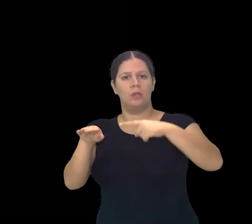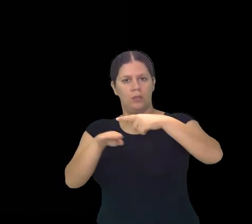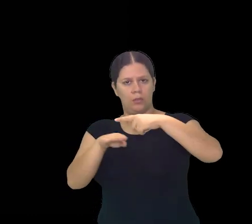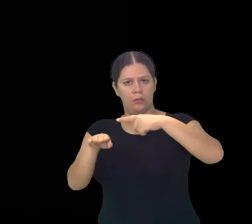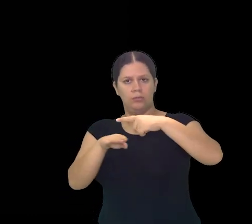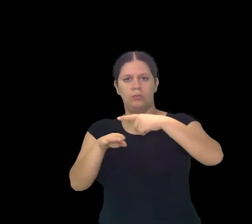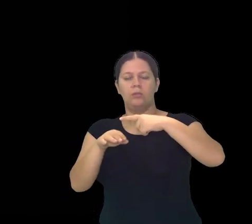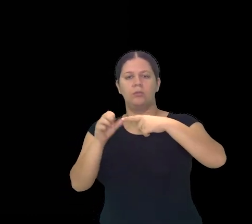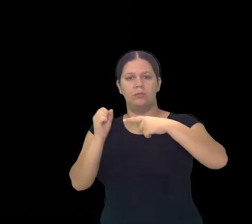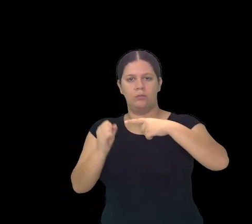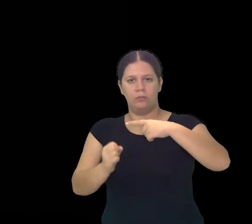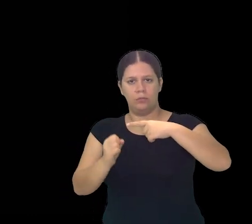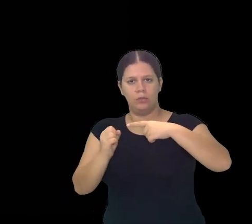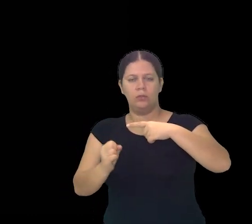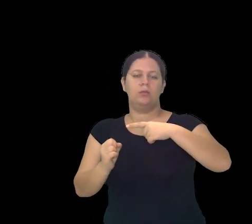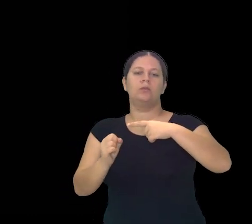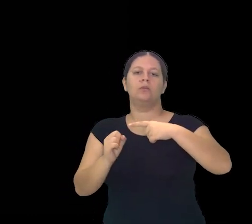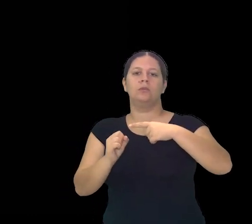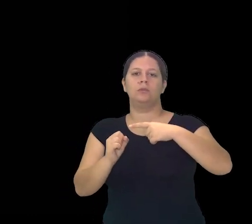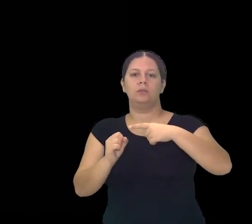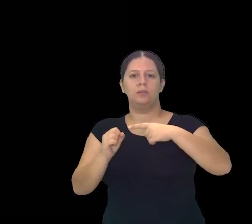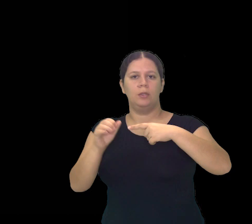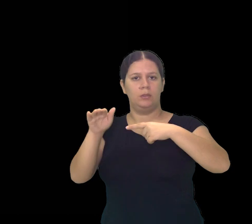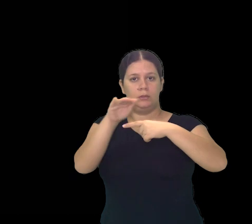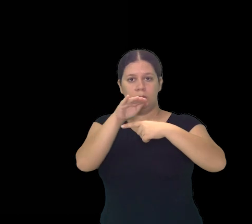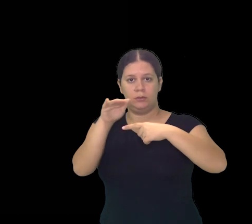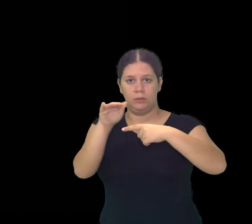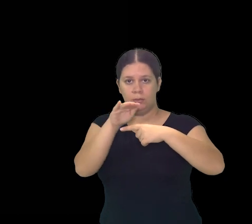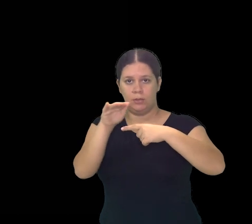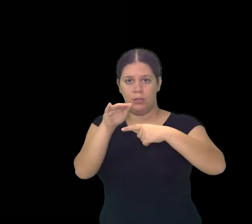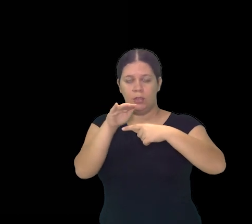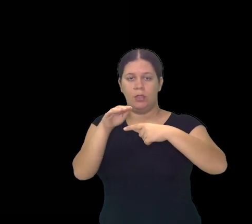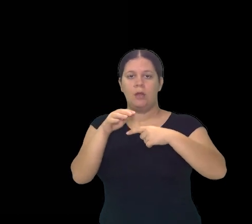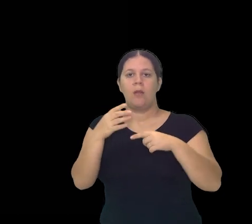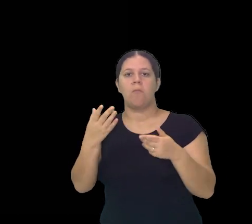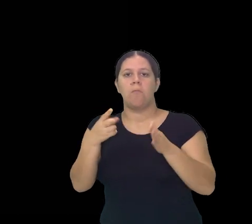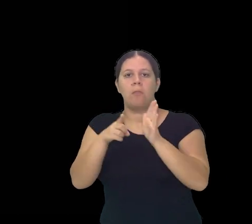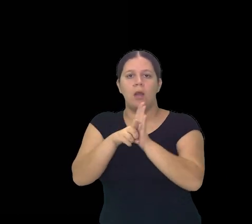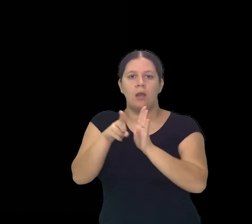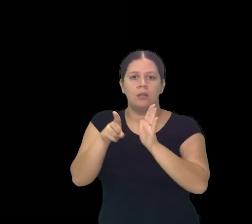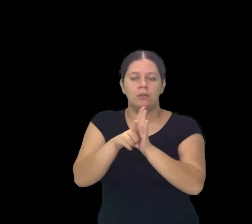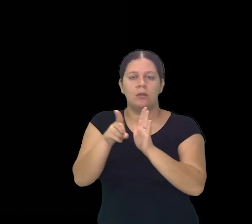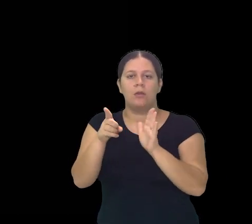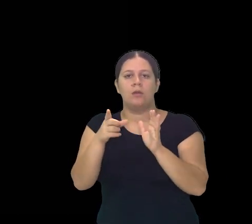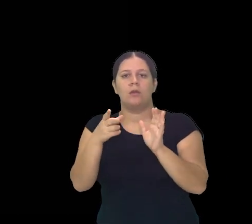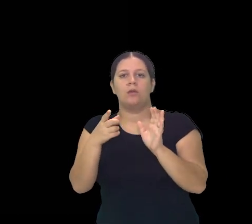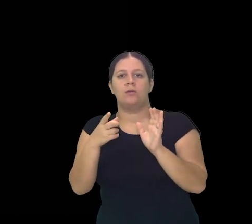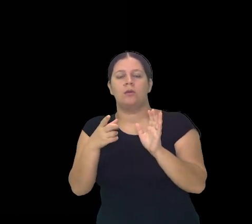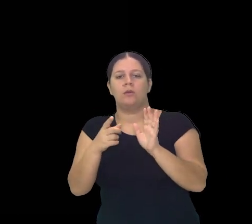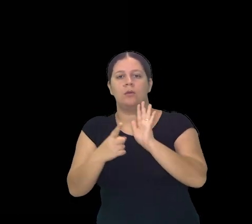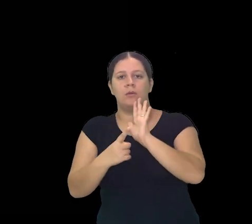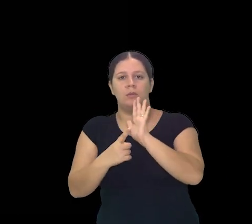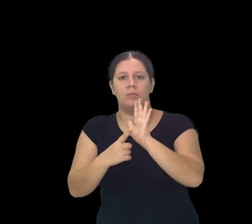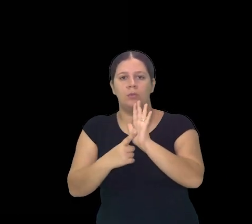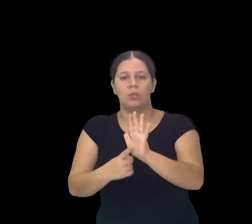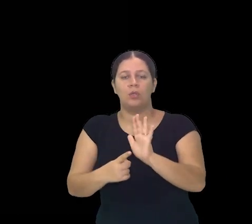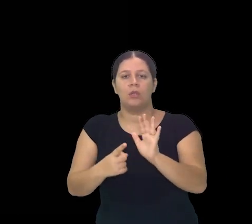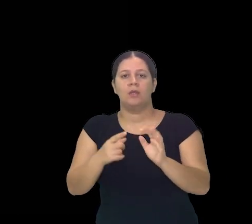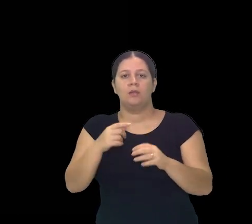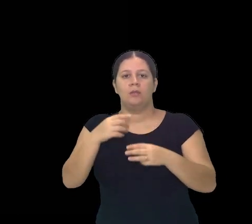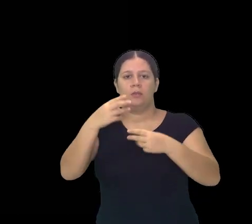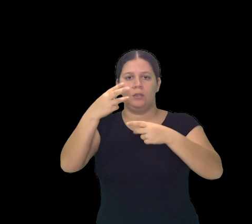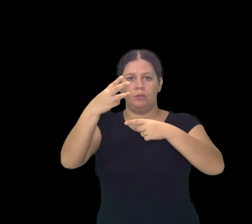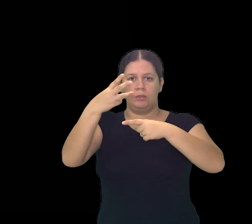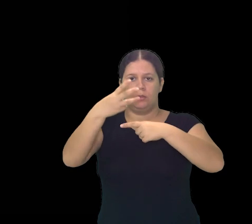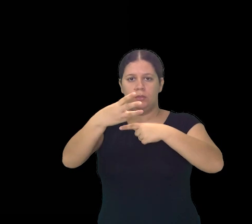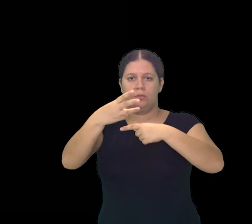baixo? Poderíamos ter apenas chamado isso de número de cima. E para pensar o que isso representa, você pode pensar